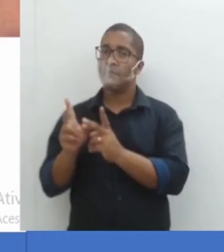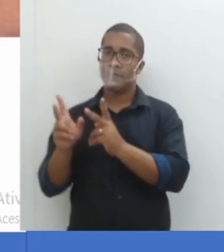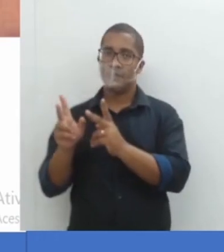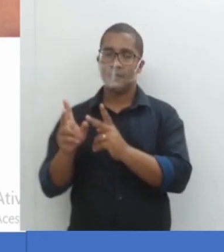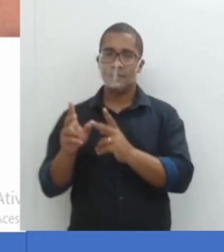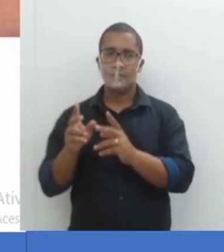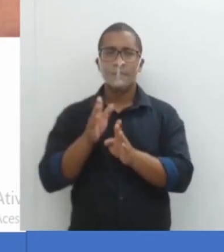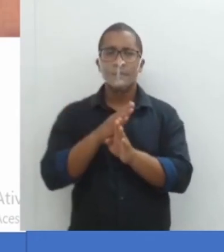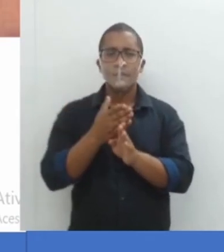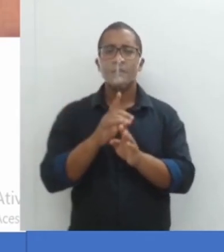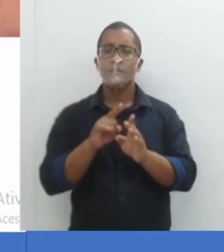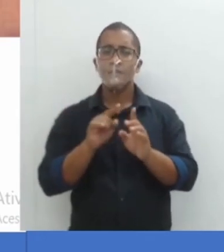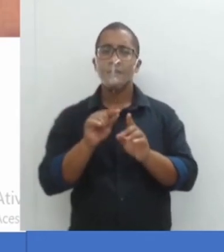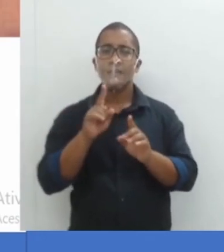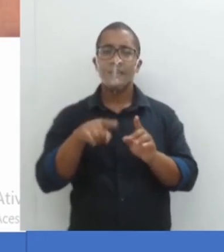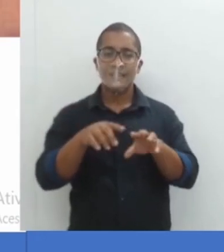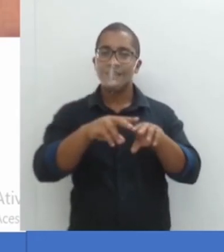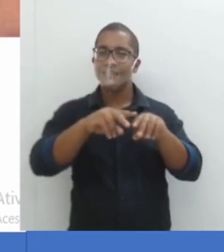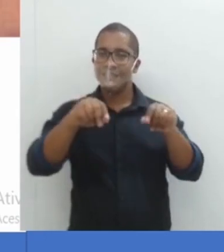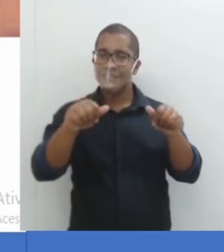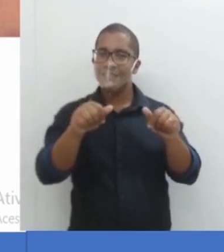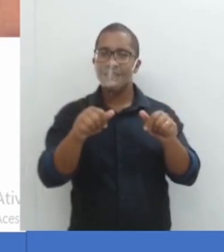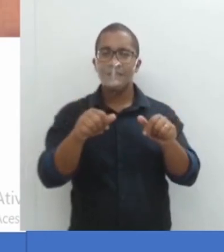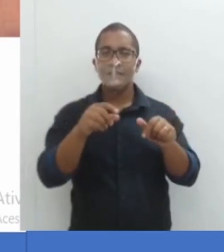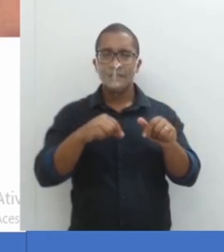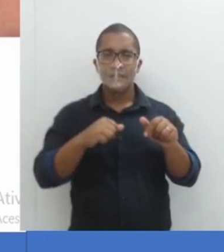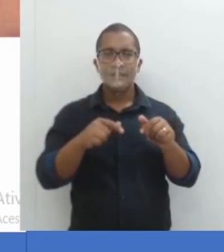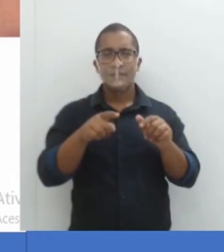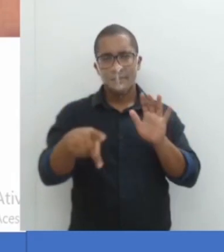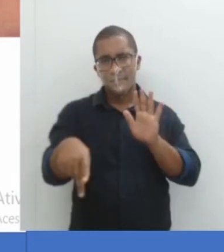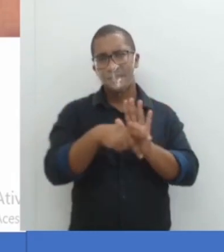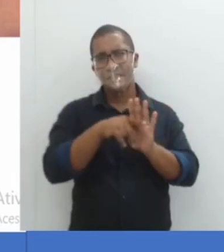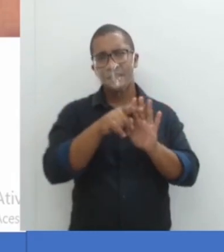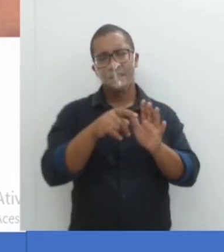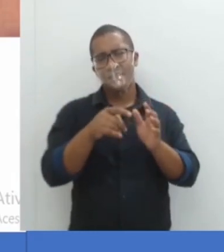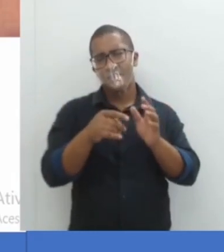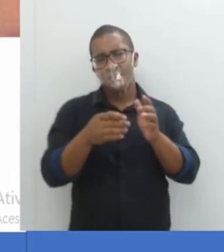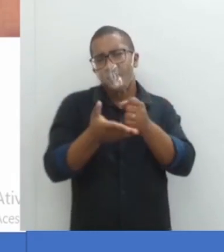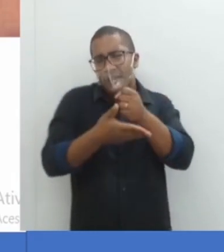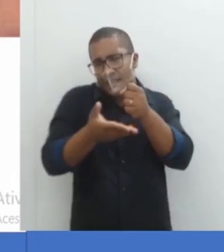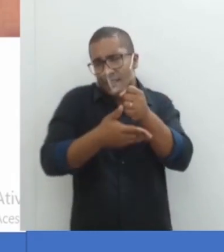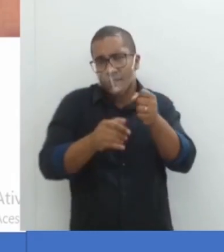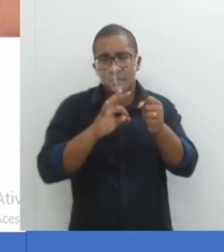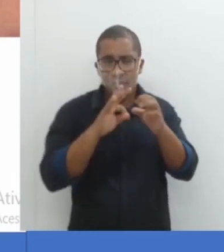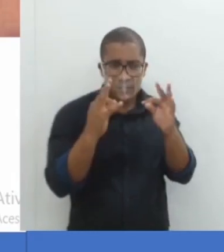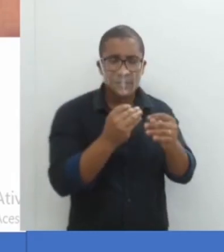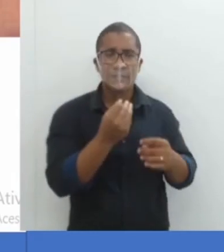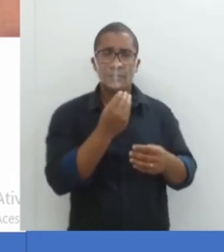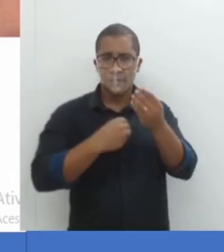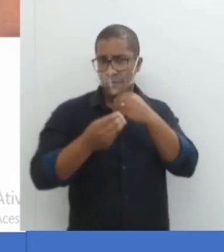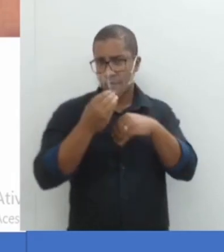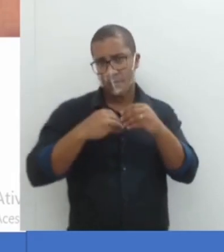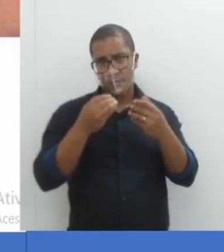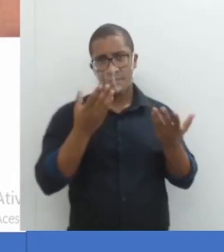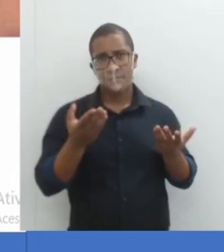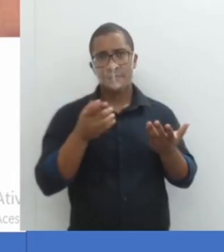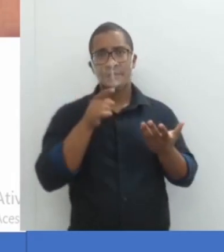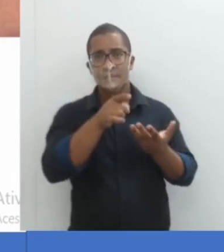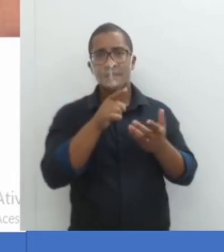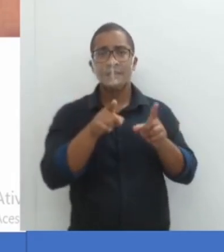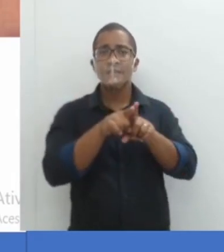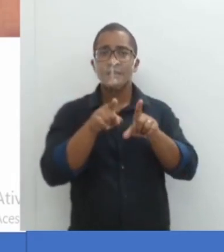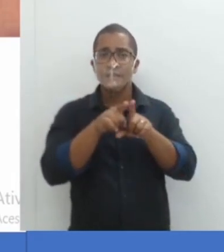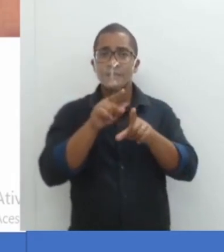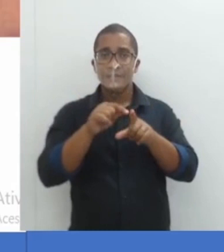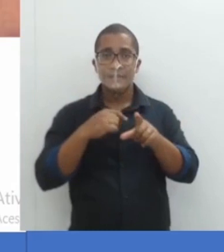mandioca destina ao fabrico de farinha, alimento básico da dieta dos indígenas, produzida na casa de farinha da reserva. Pratica